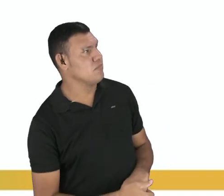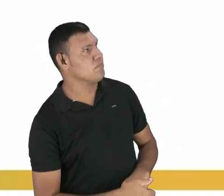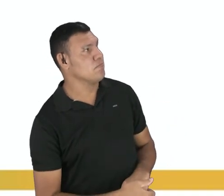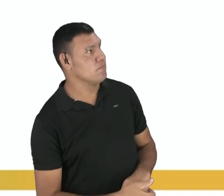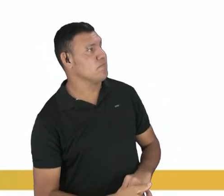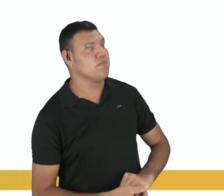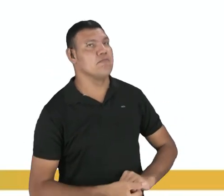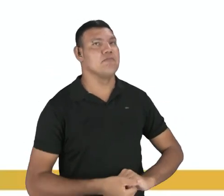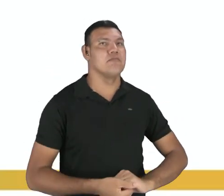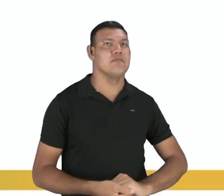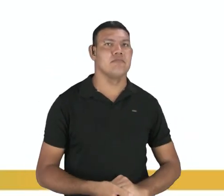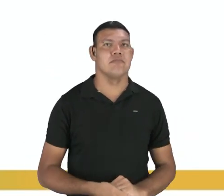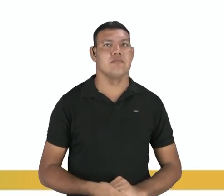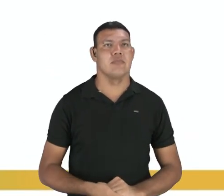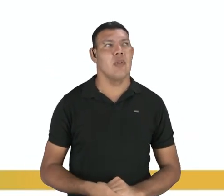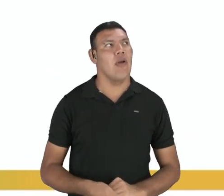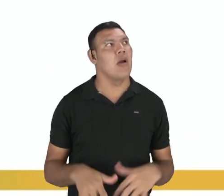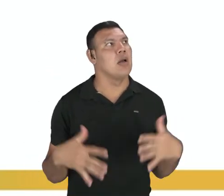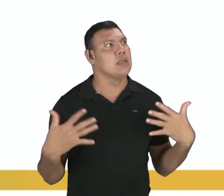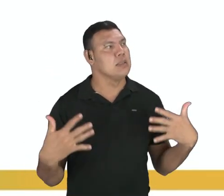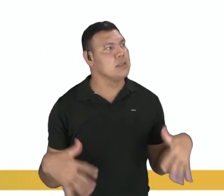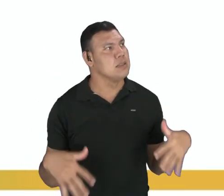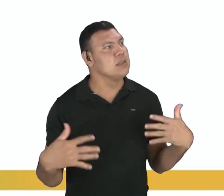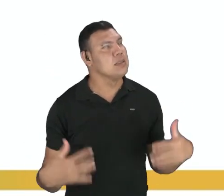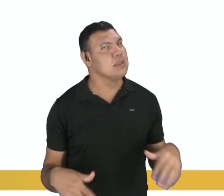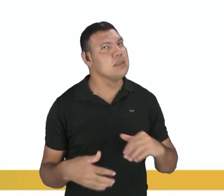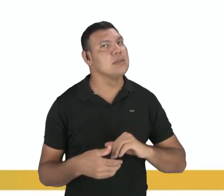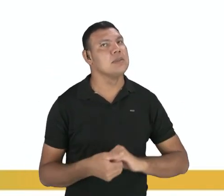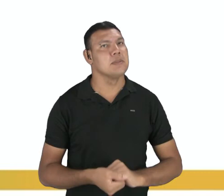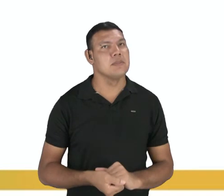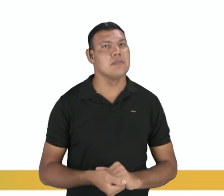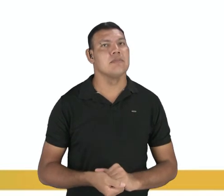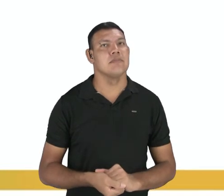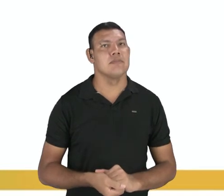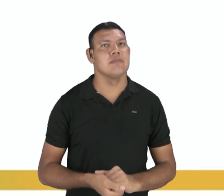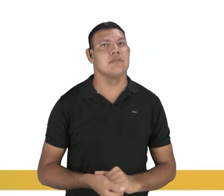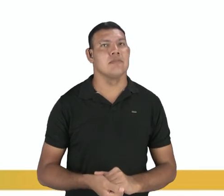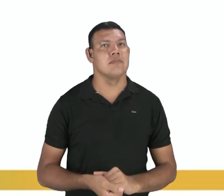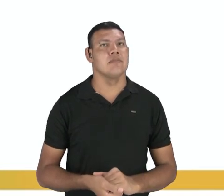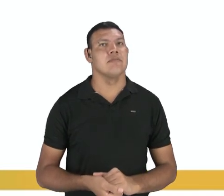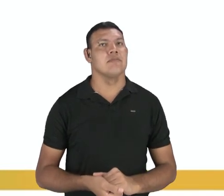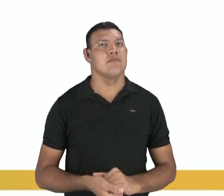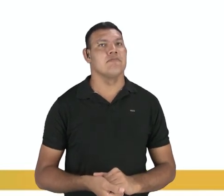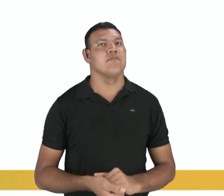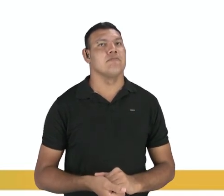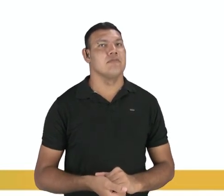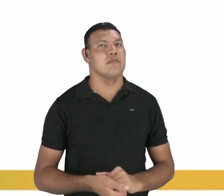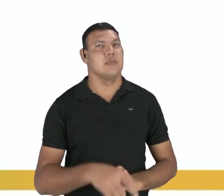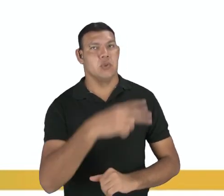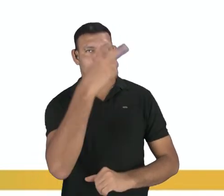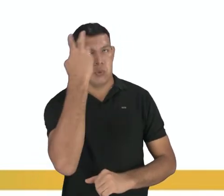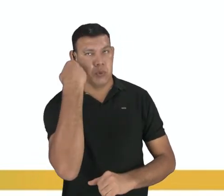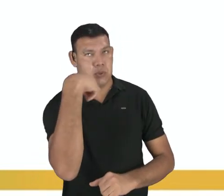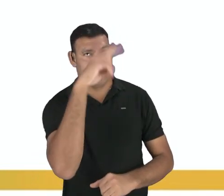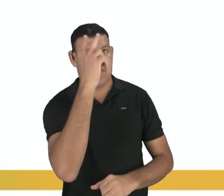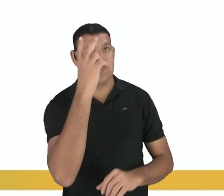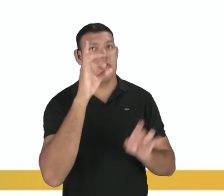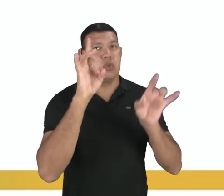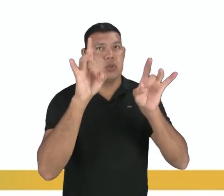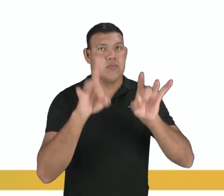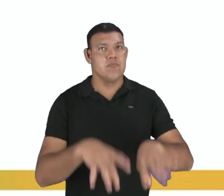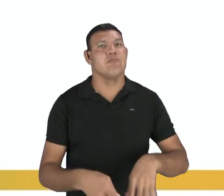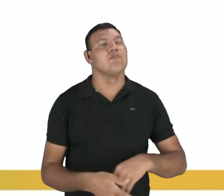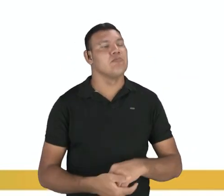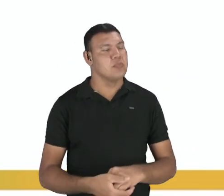o'clock. Wow, the last 2 hours. No, wow, as últimas 2 horas